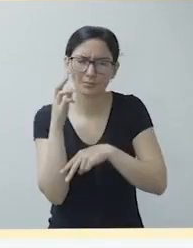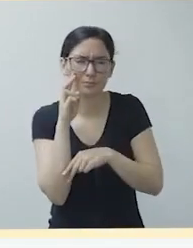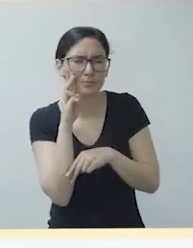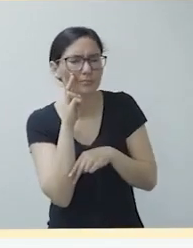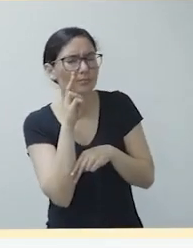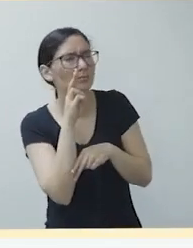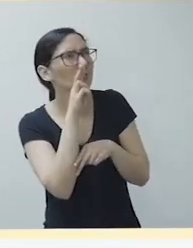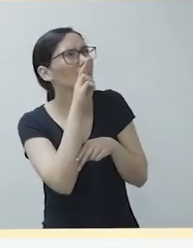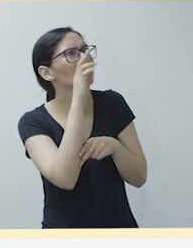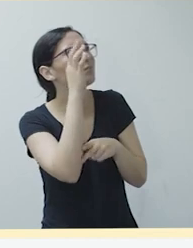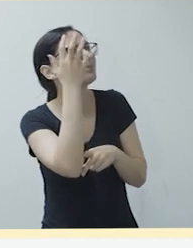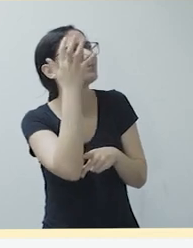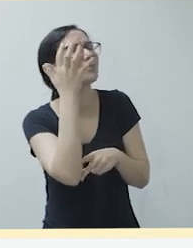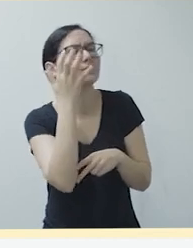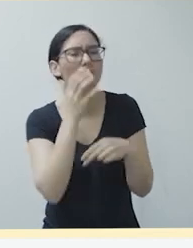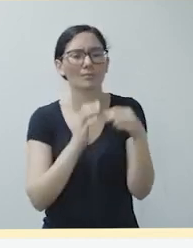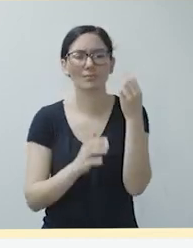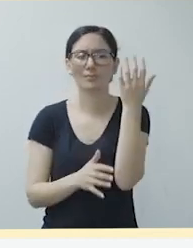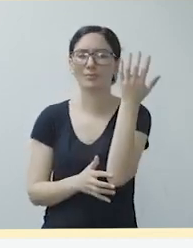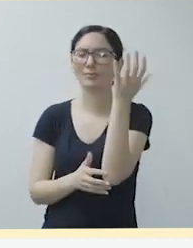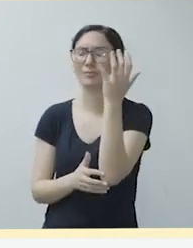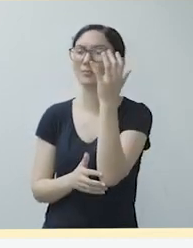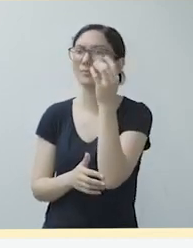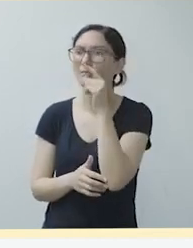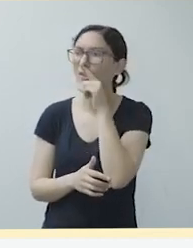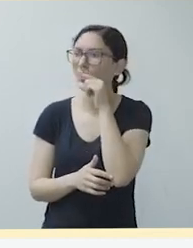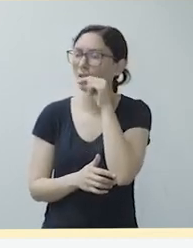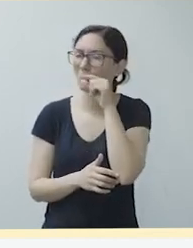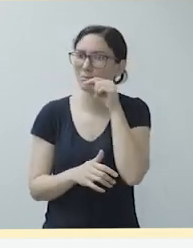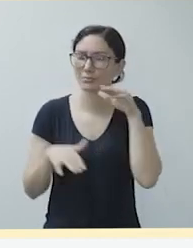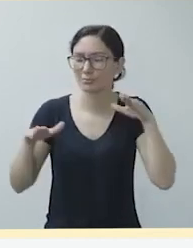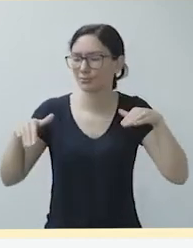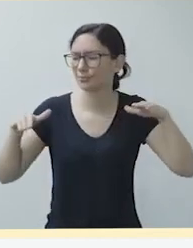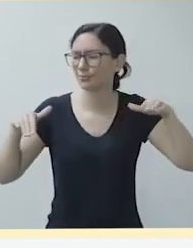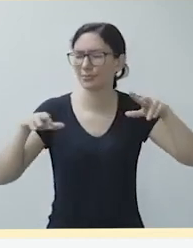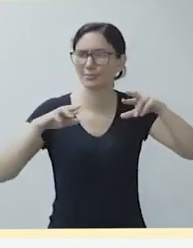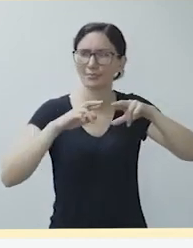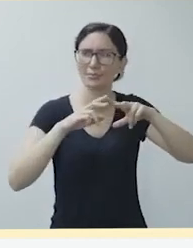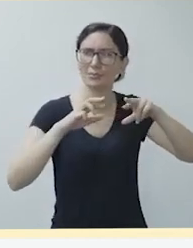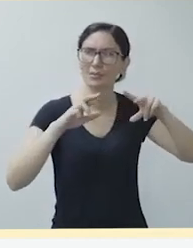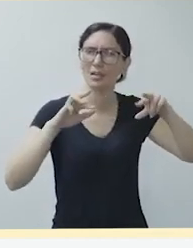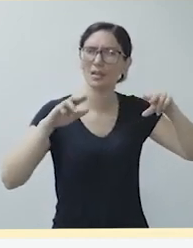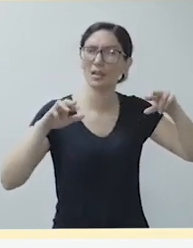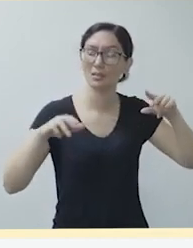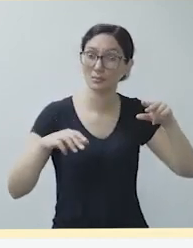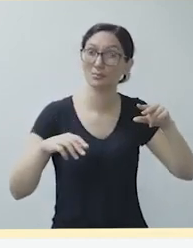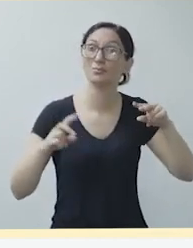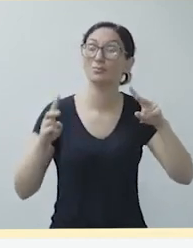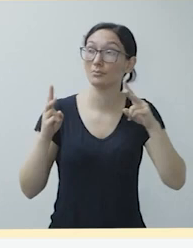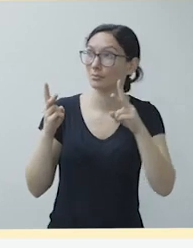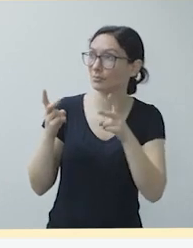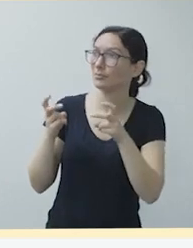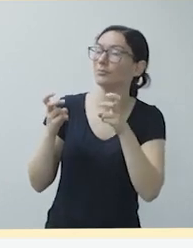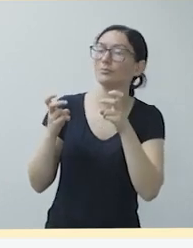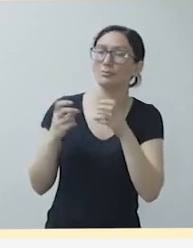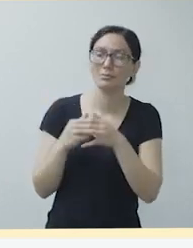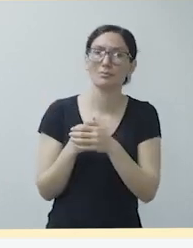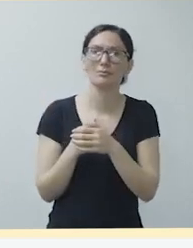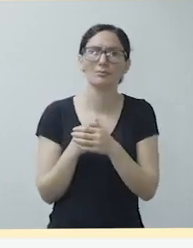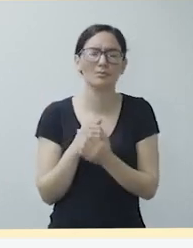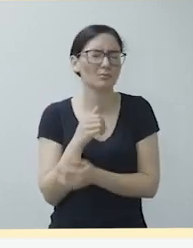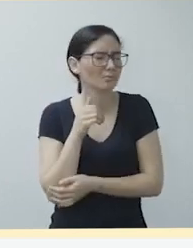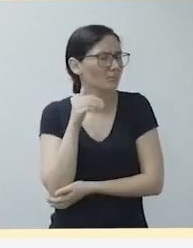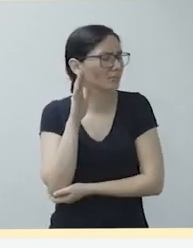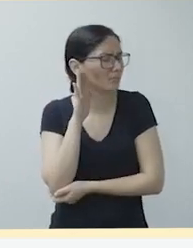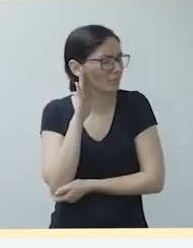observou nas árvores muitos pássaros. Vocês estão percebendo? E ele começou a ouvir